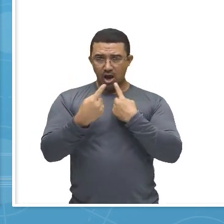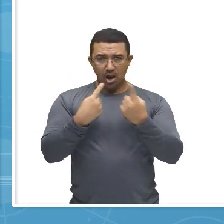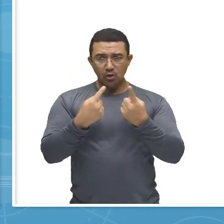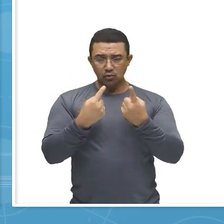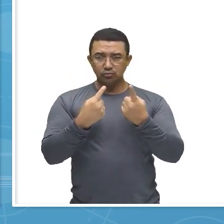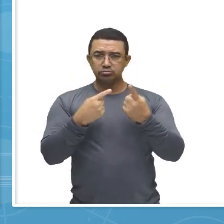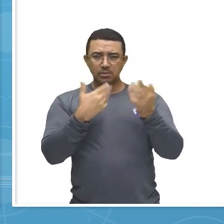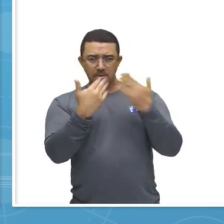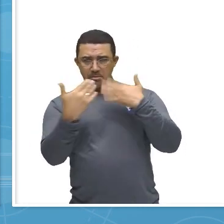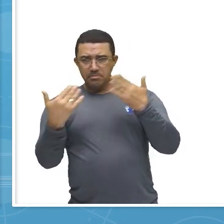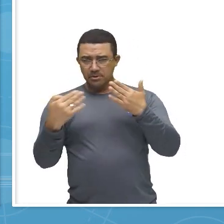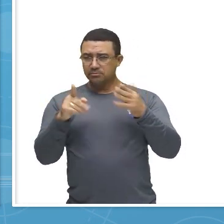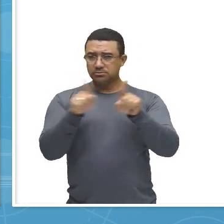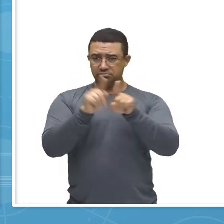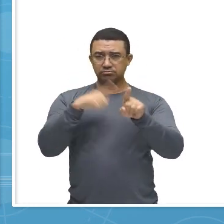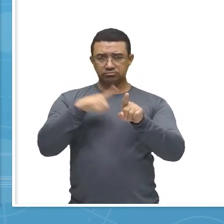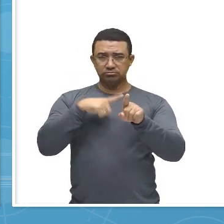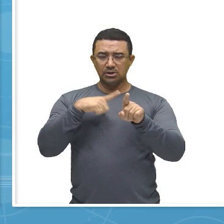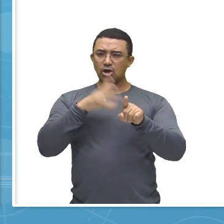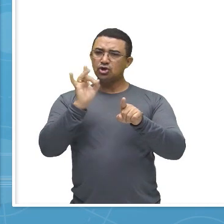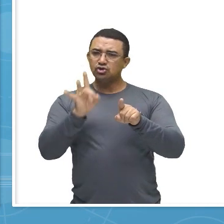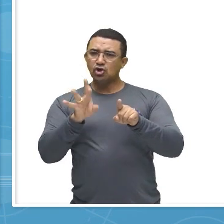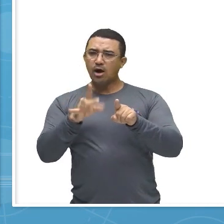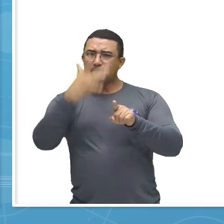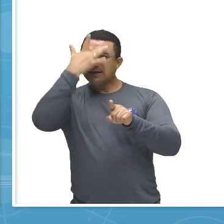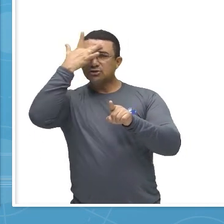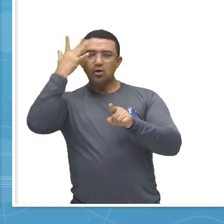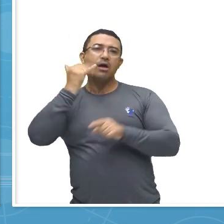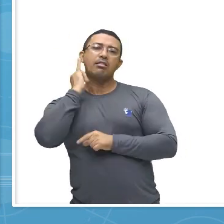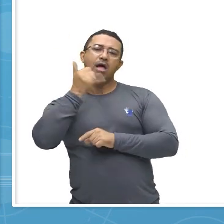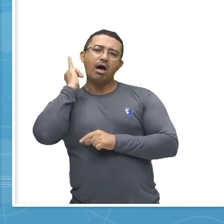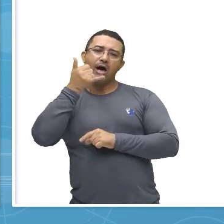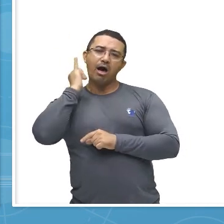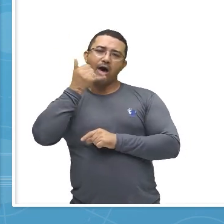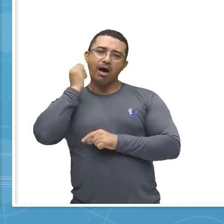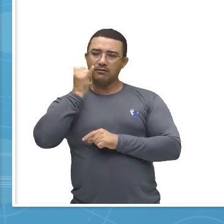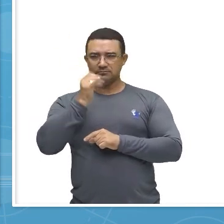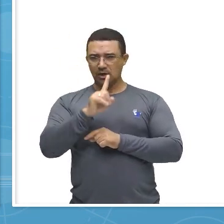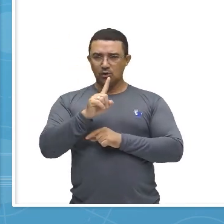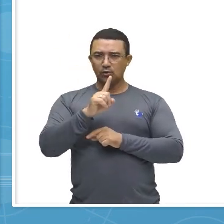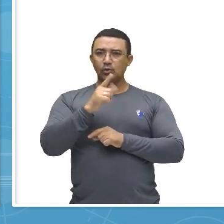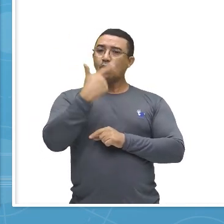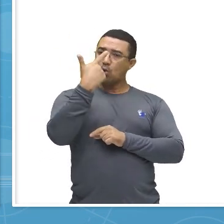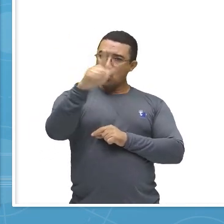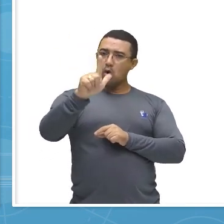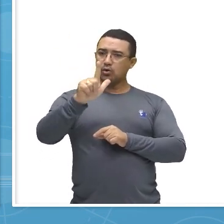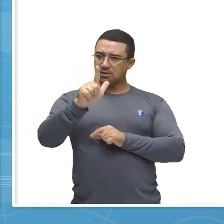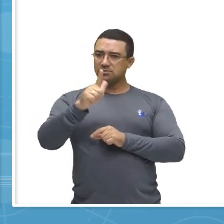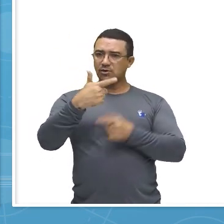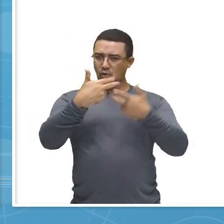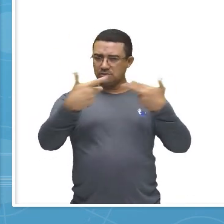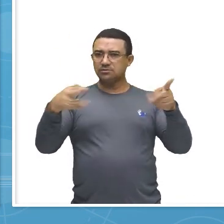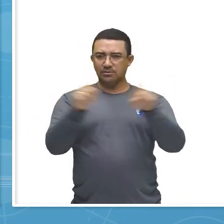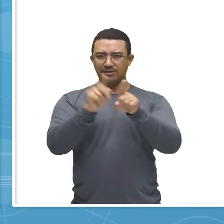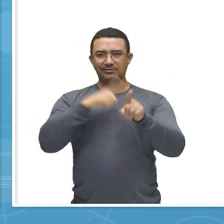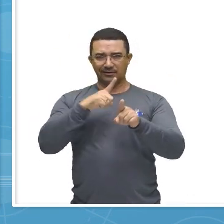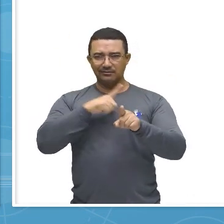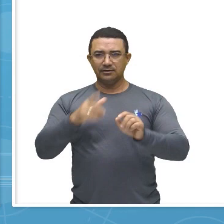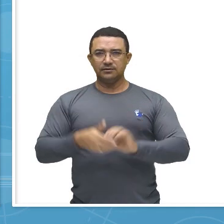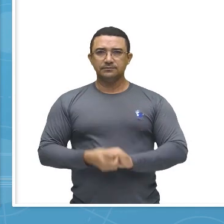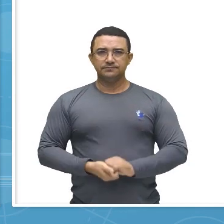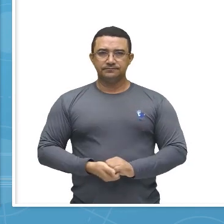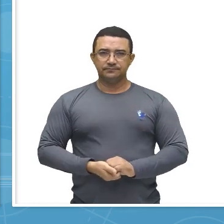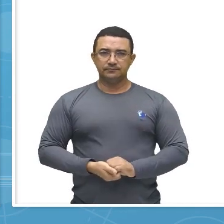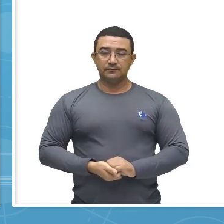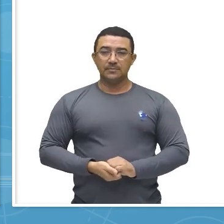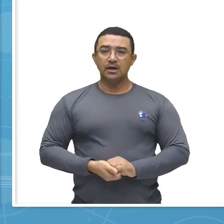Né? Não tem só o narrador contando a história, temos outras situações. O